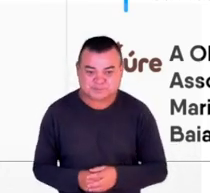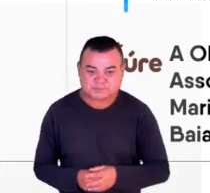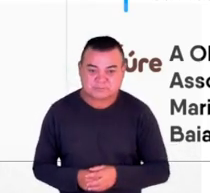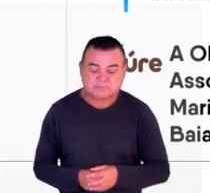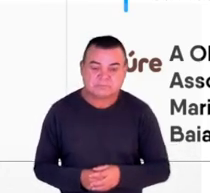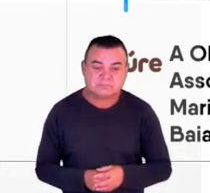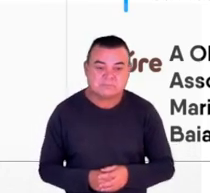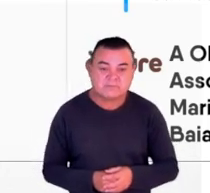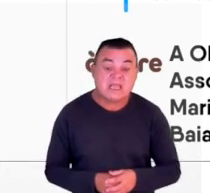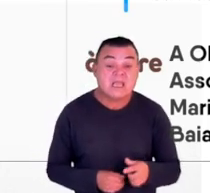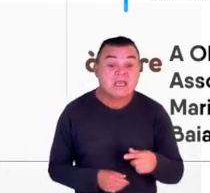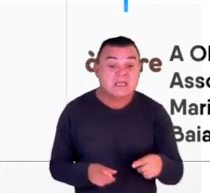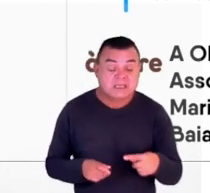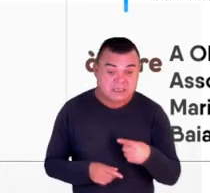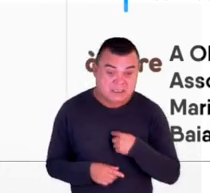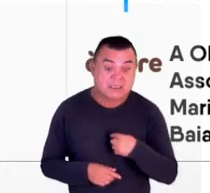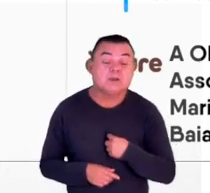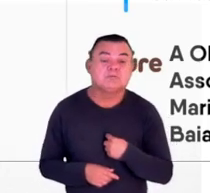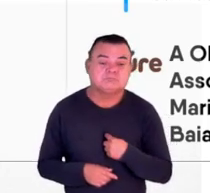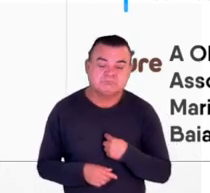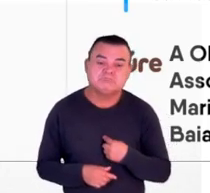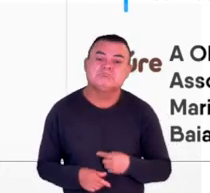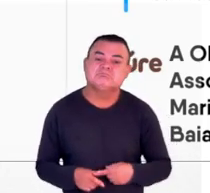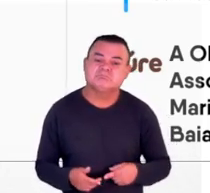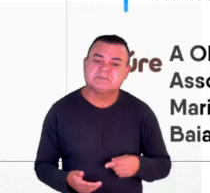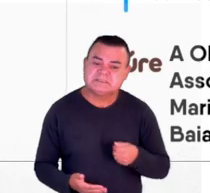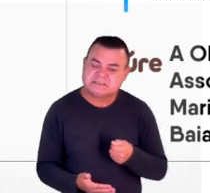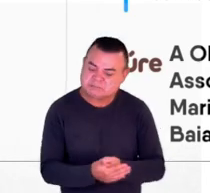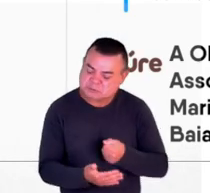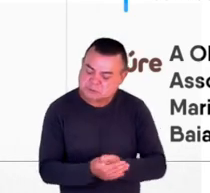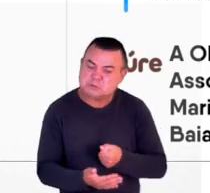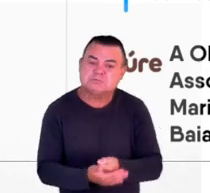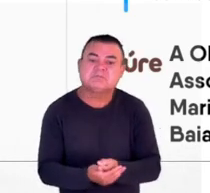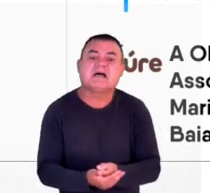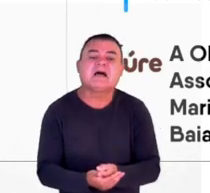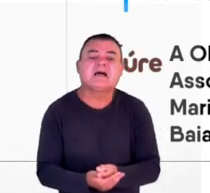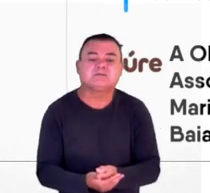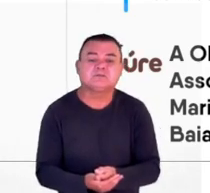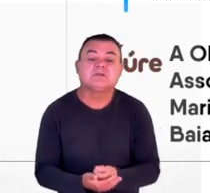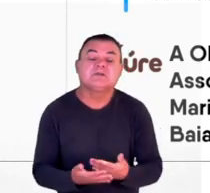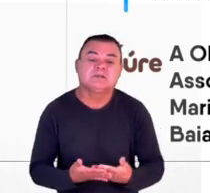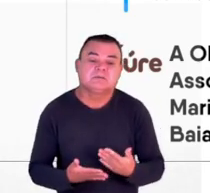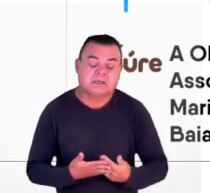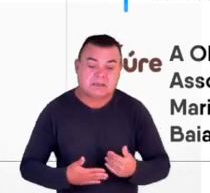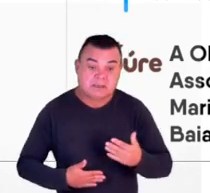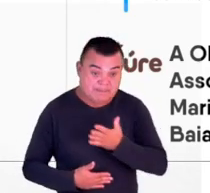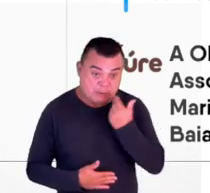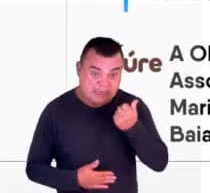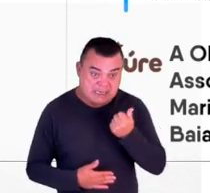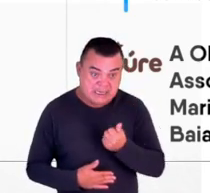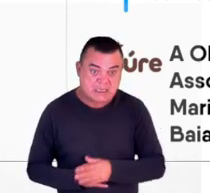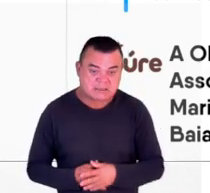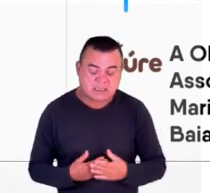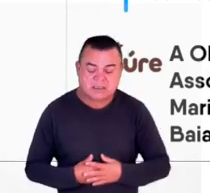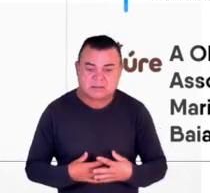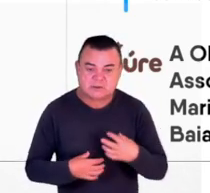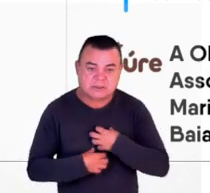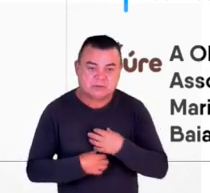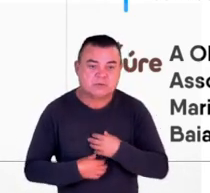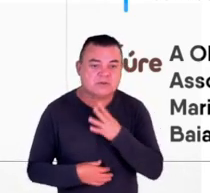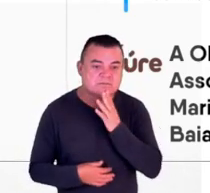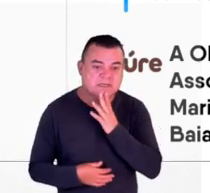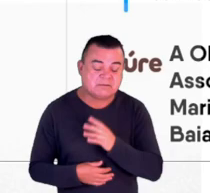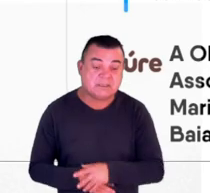eu tenho também lutado por decolonizar né Essas ações e a forma de produção do conhecimento então não necessariamente são as